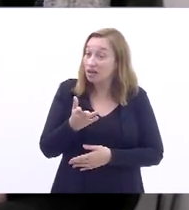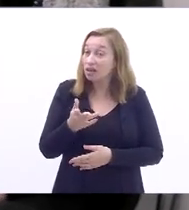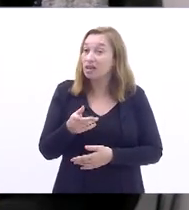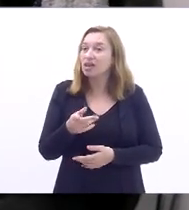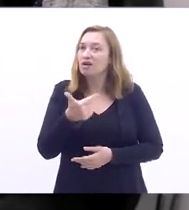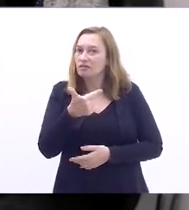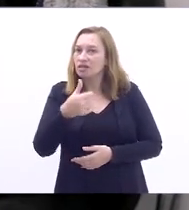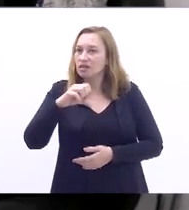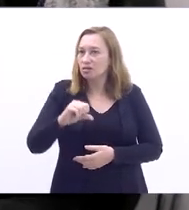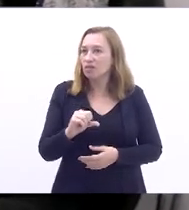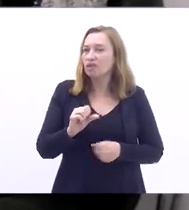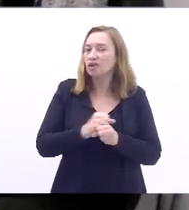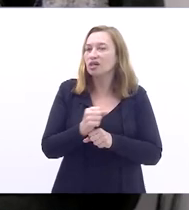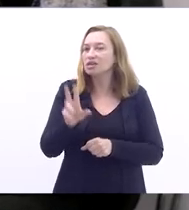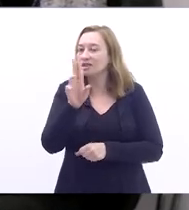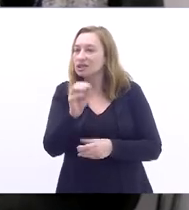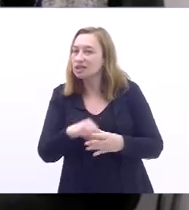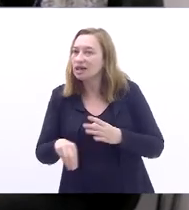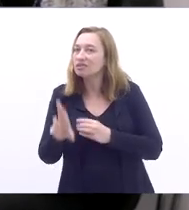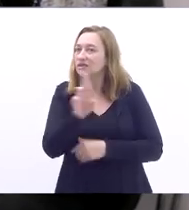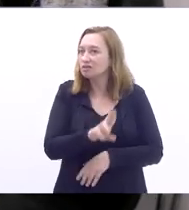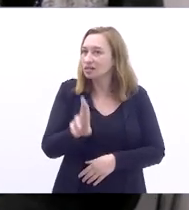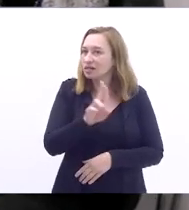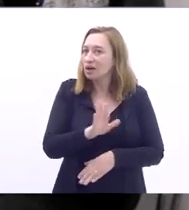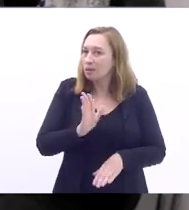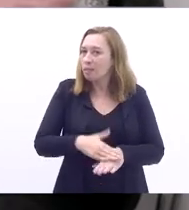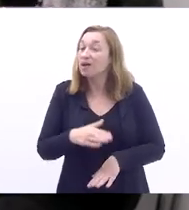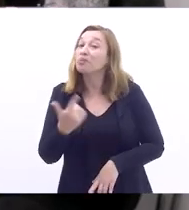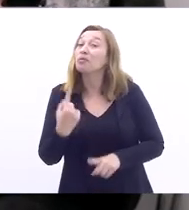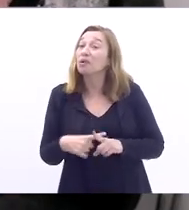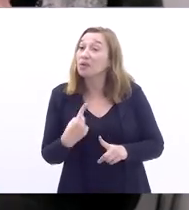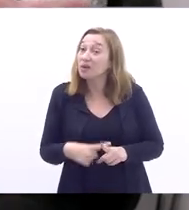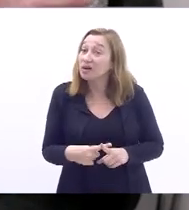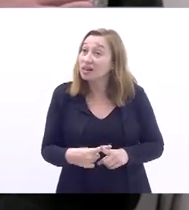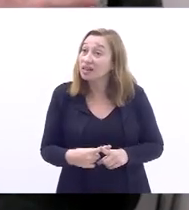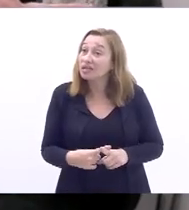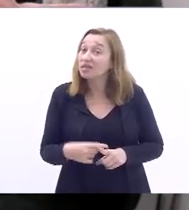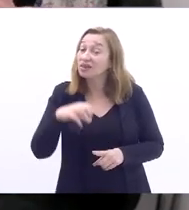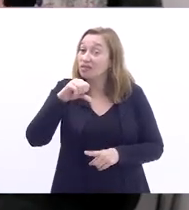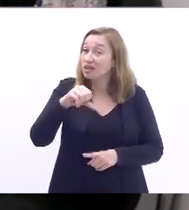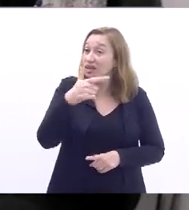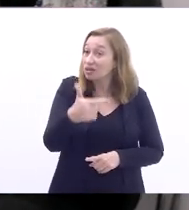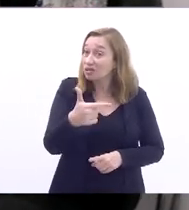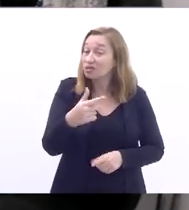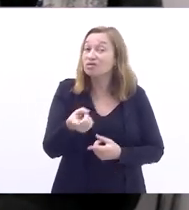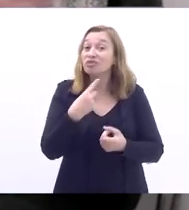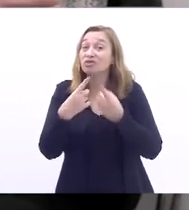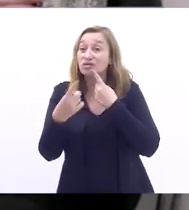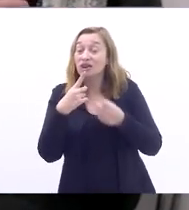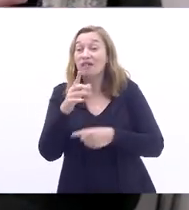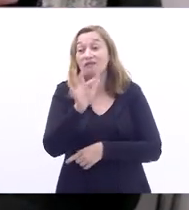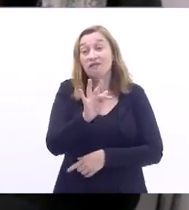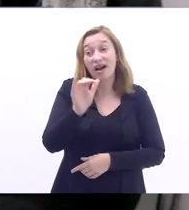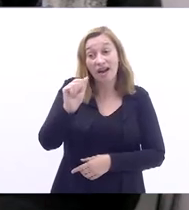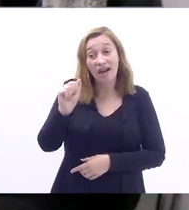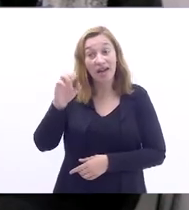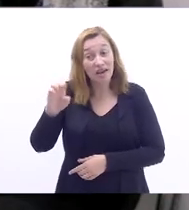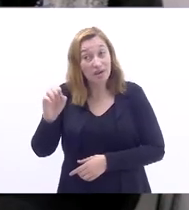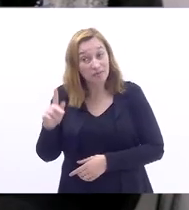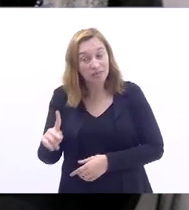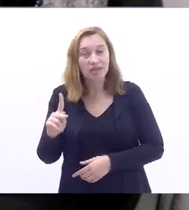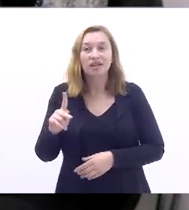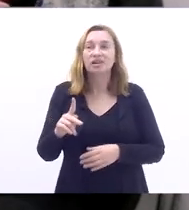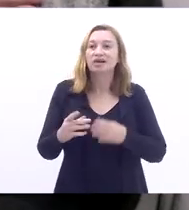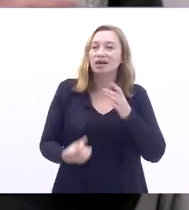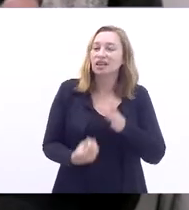29 anos dentro da Universidade até um pouquinho mais porque estava em 92 quando a gente discutia na faep com da